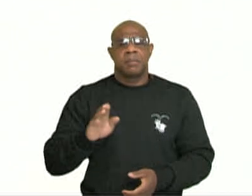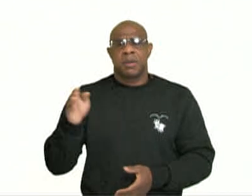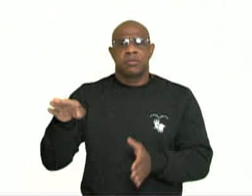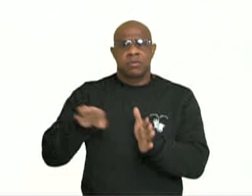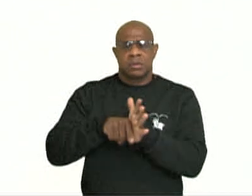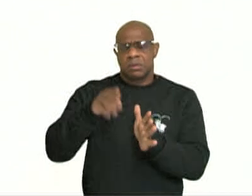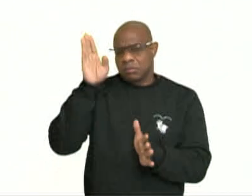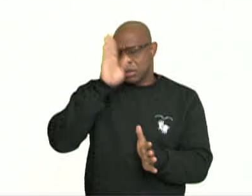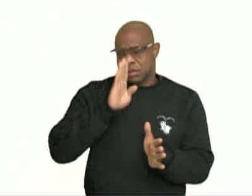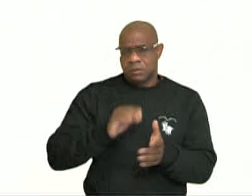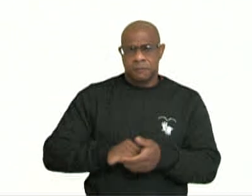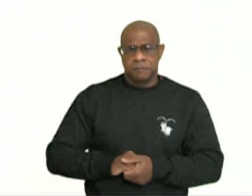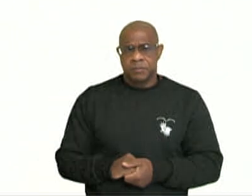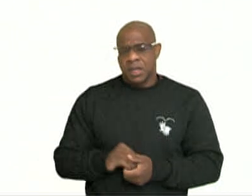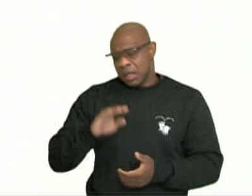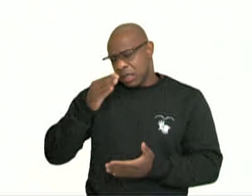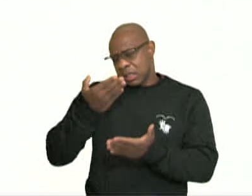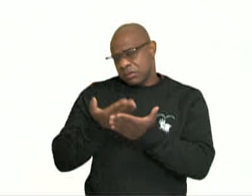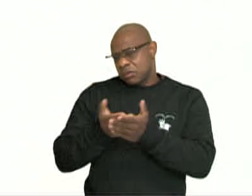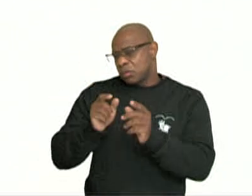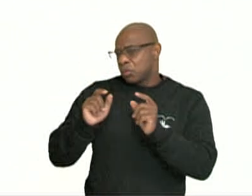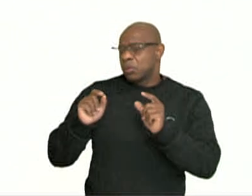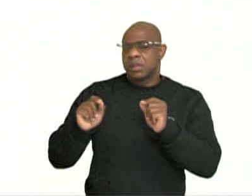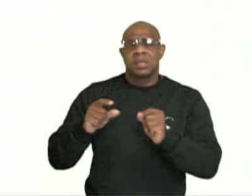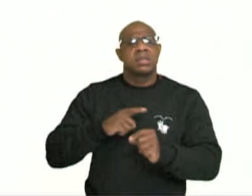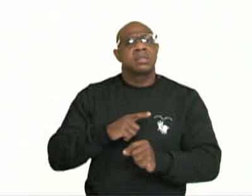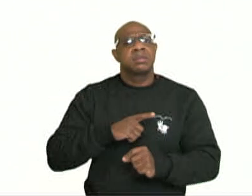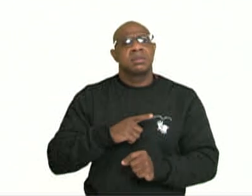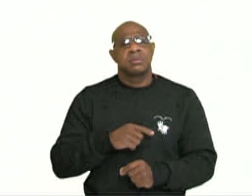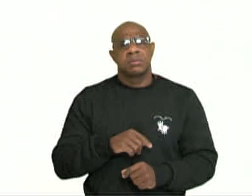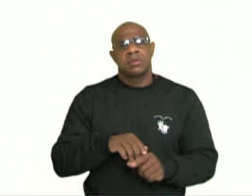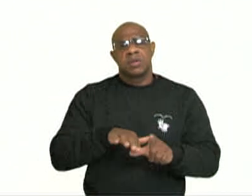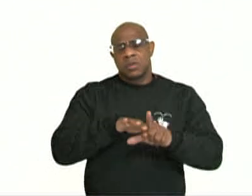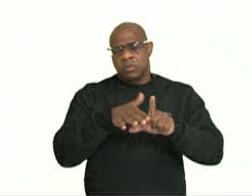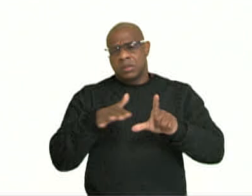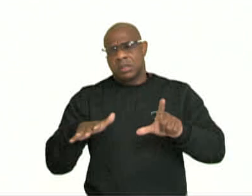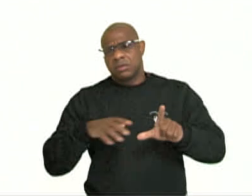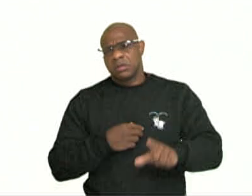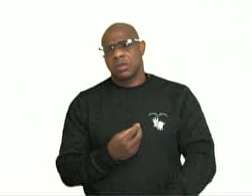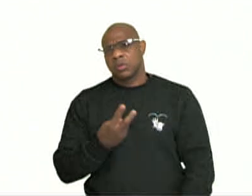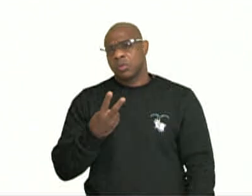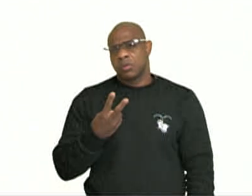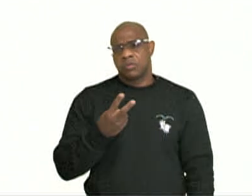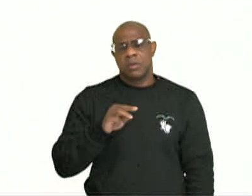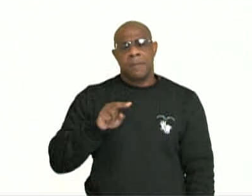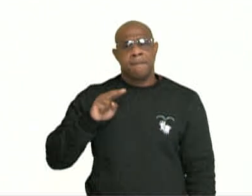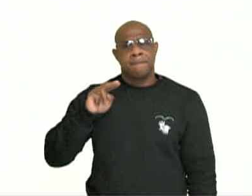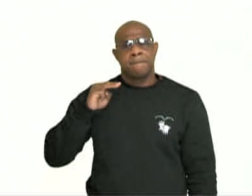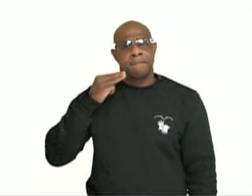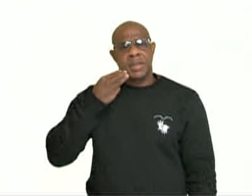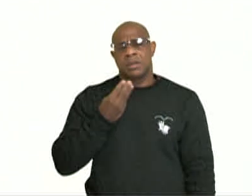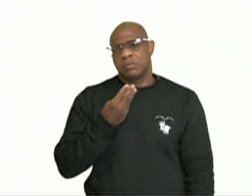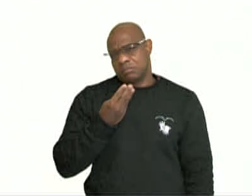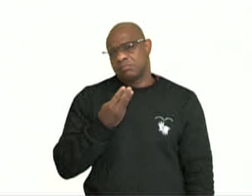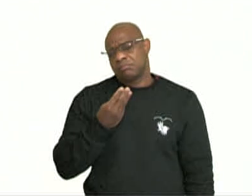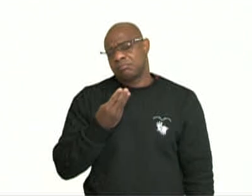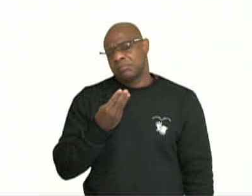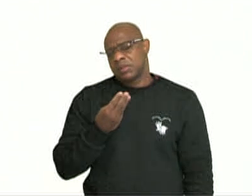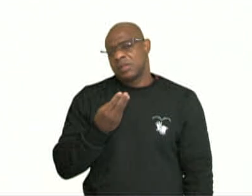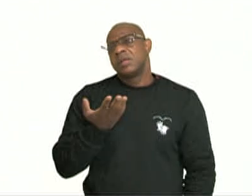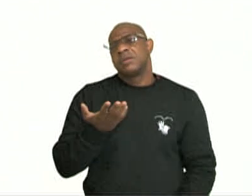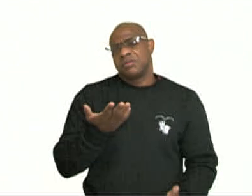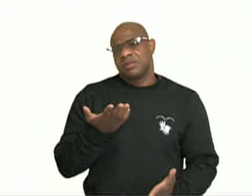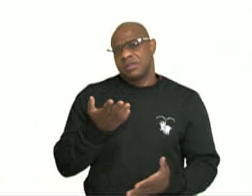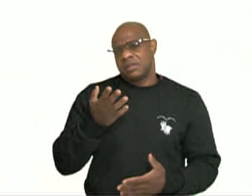Brasil, acredita-se que tinha no litoral 2 milhões de habitantes, no interior 1 milhão de